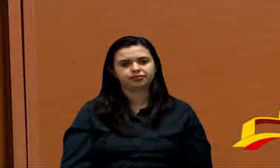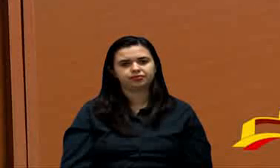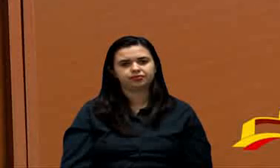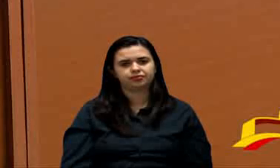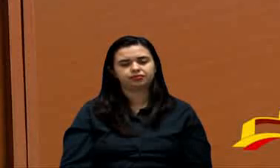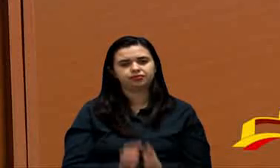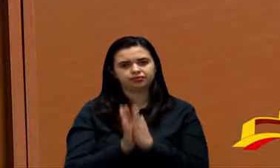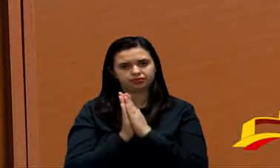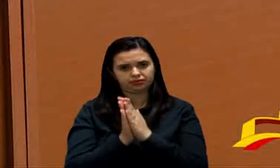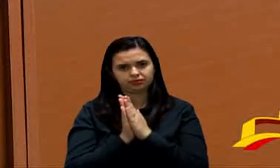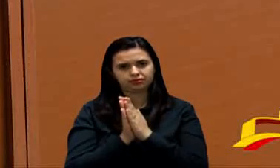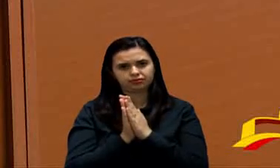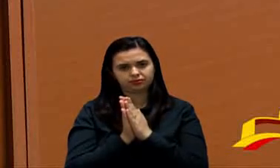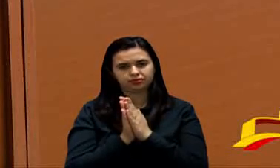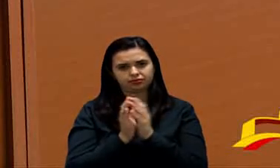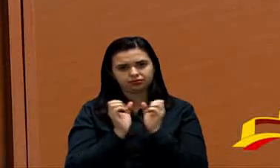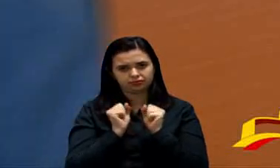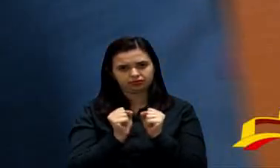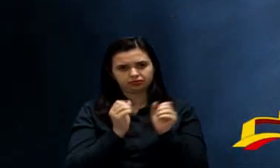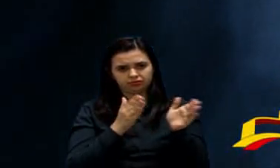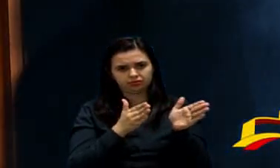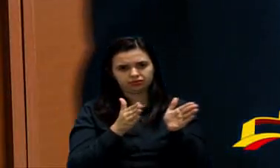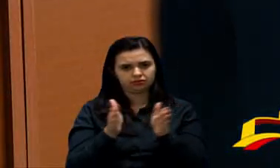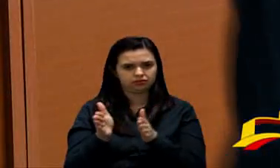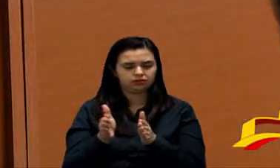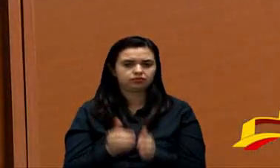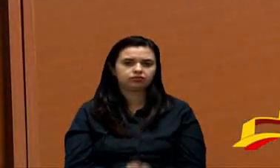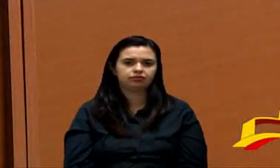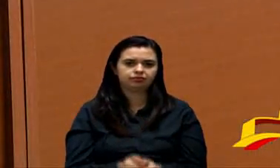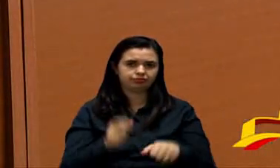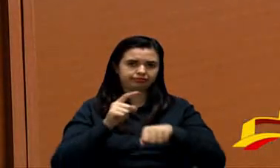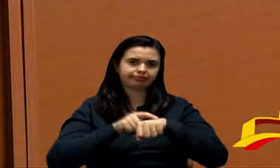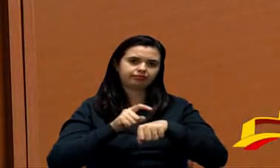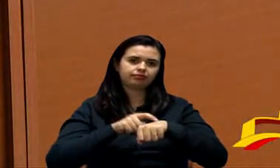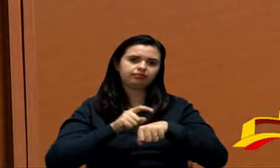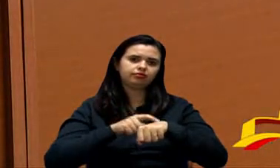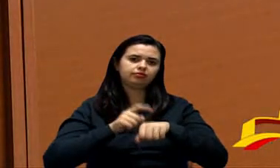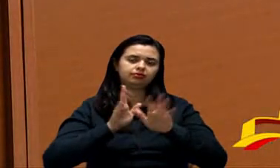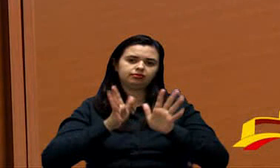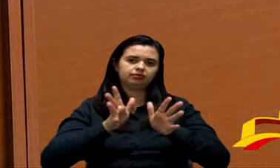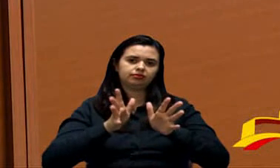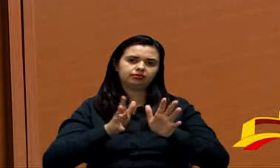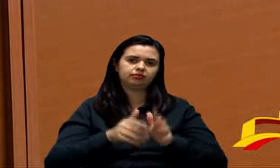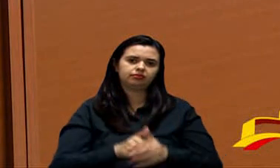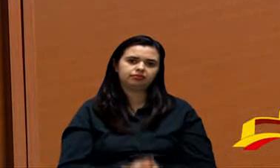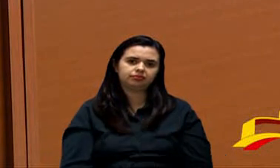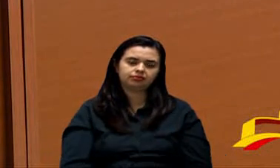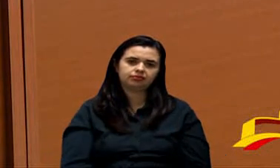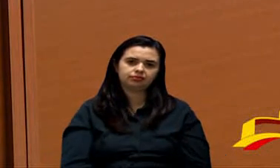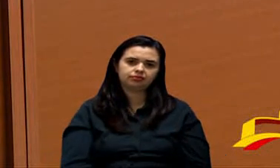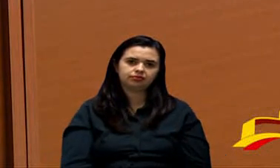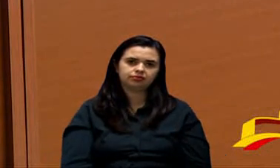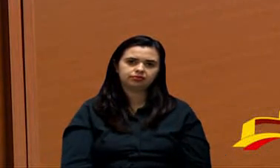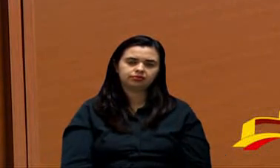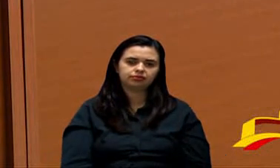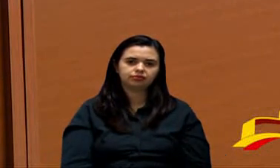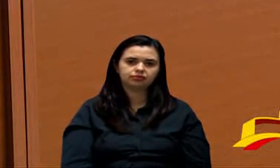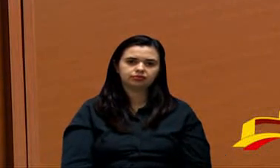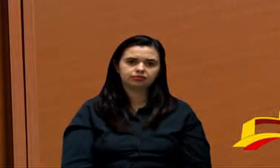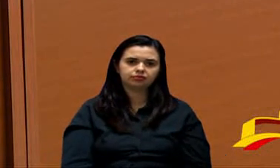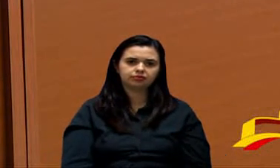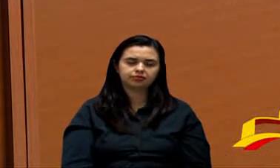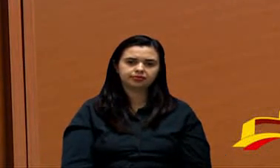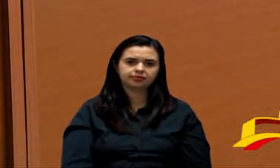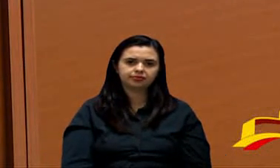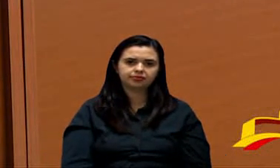Por favor, pode passar? Veja só, o tempo, Vossa Excelência, já... Não, só um minuto. Seja condescendente com